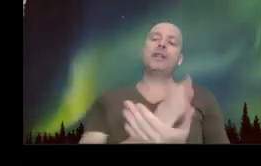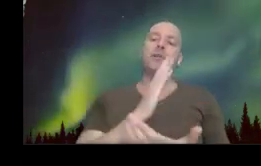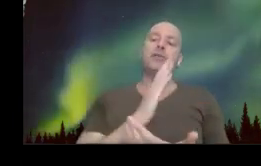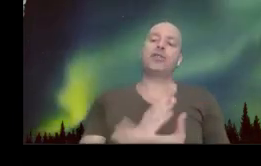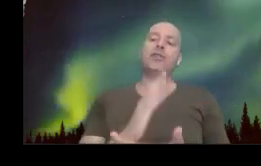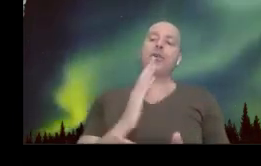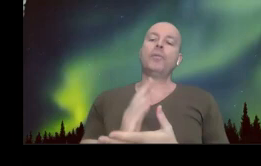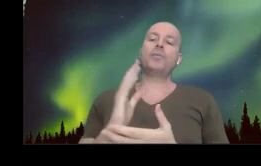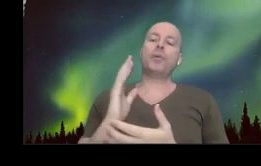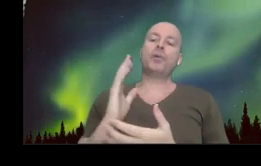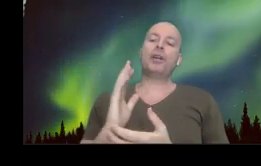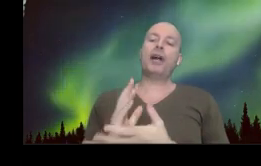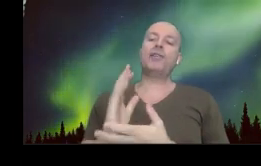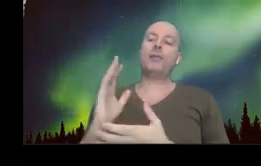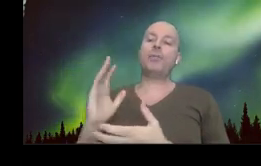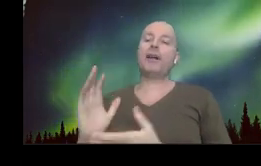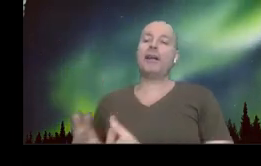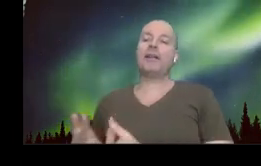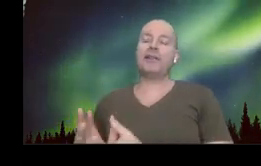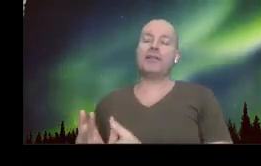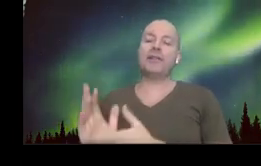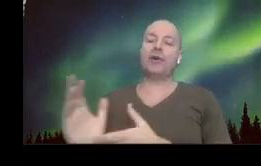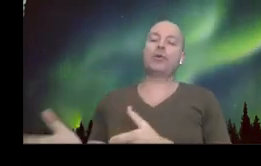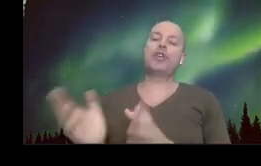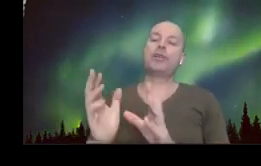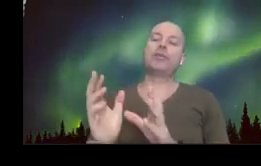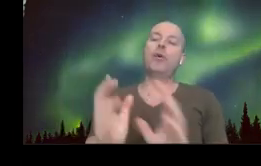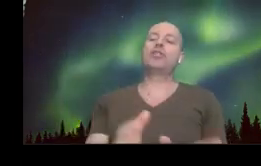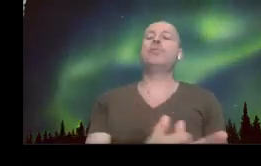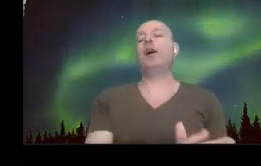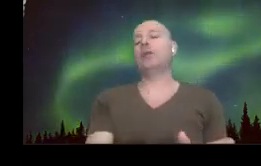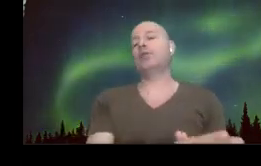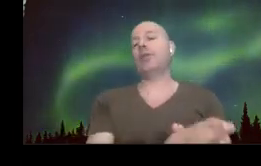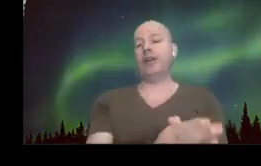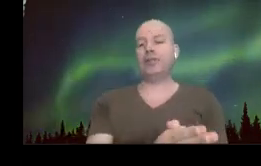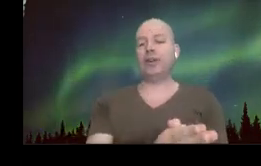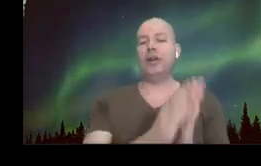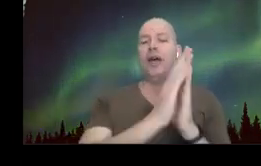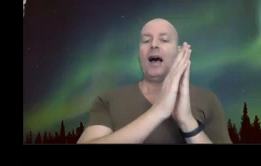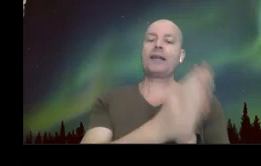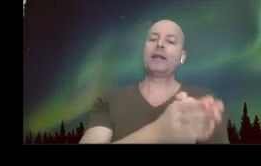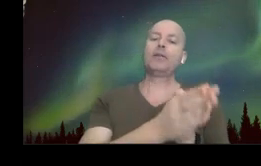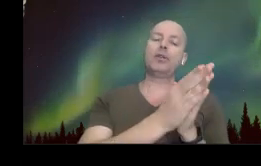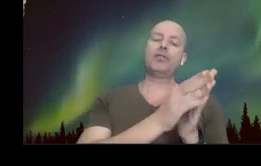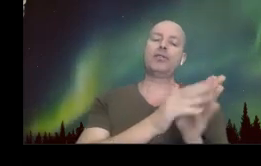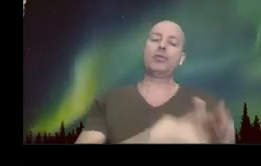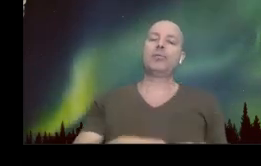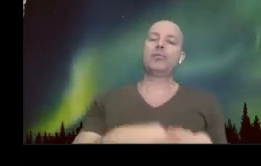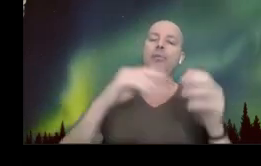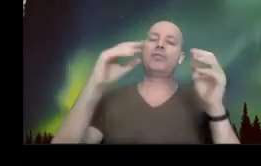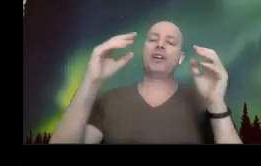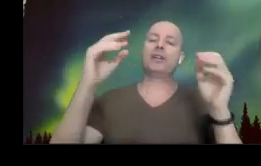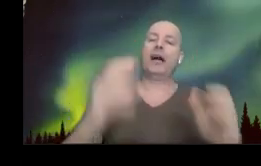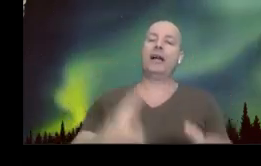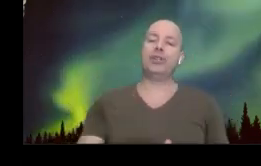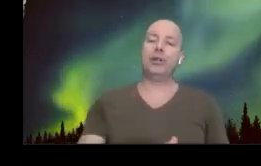estou levantando para vocês algumas possibilidades aplicadas. Então, eu estou tirando na última aula do semestre aquilo que nós